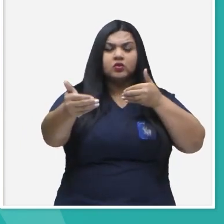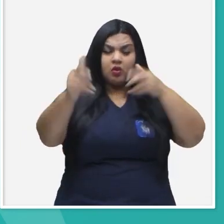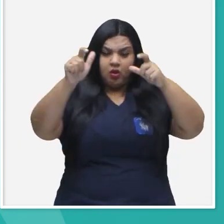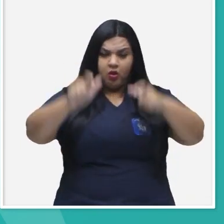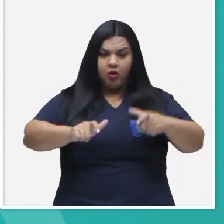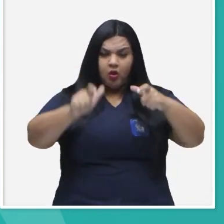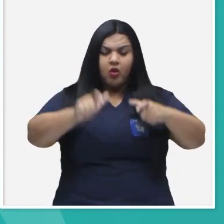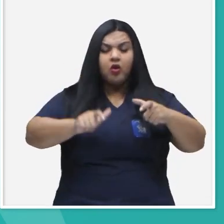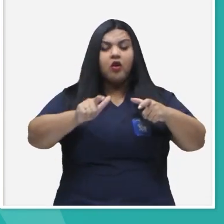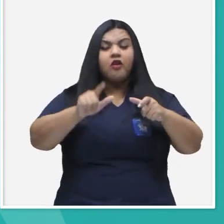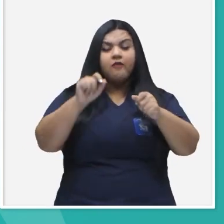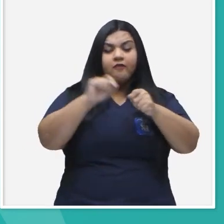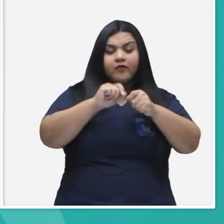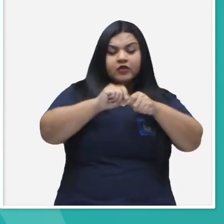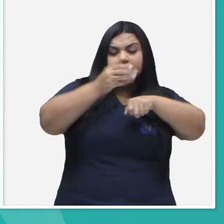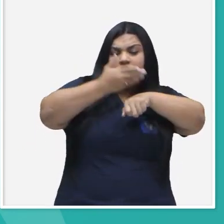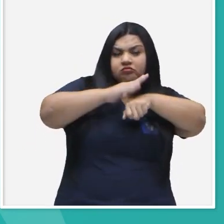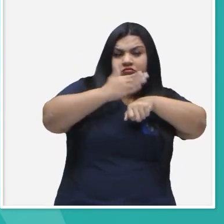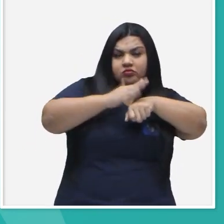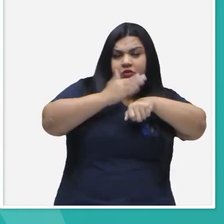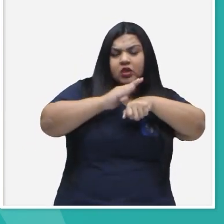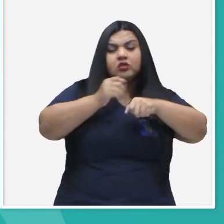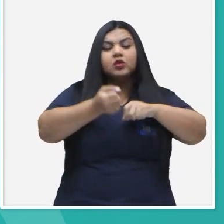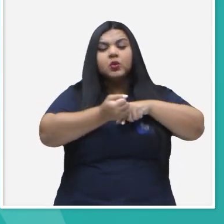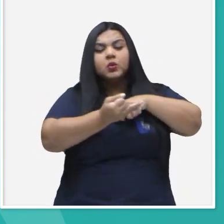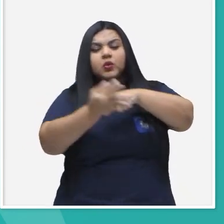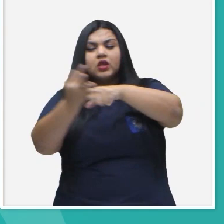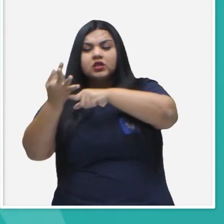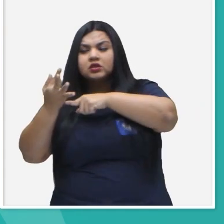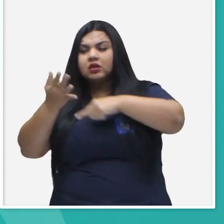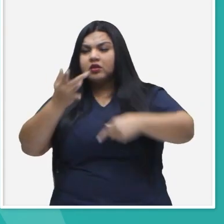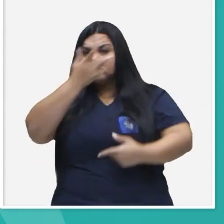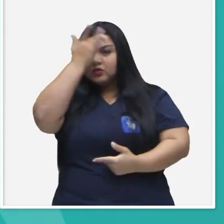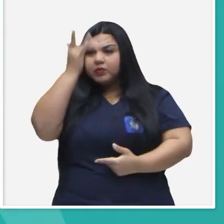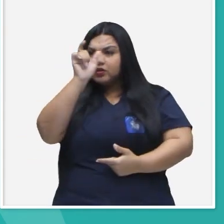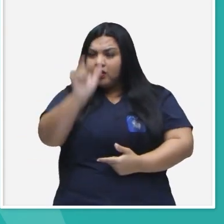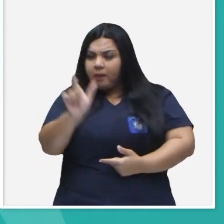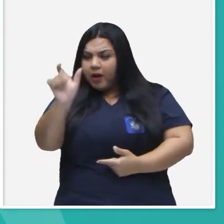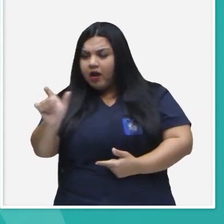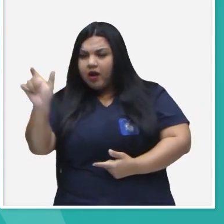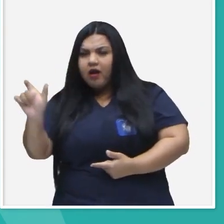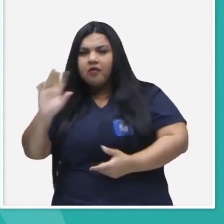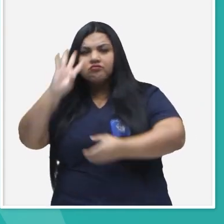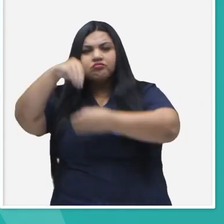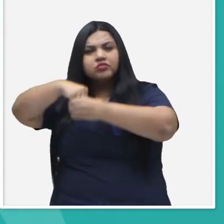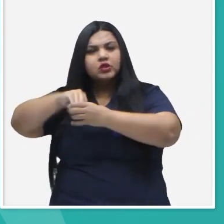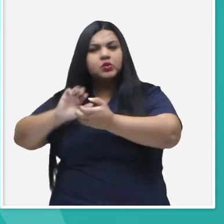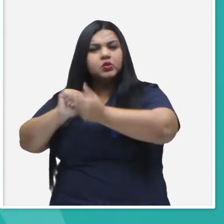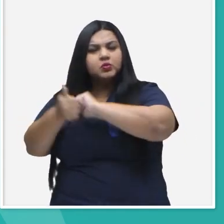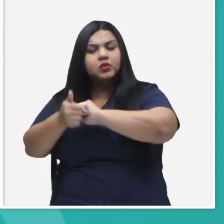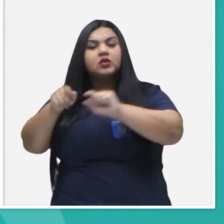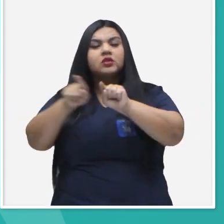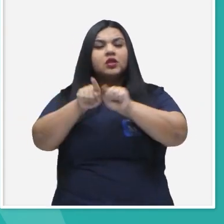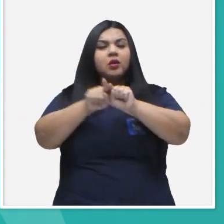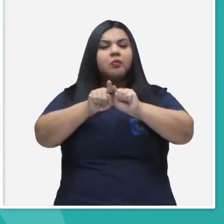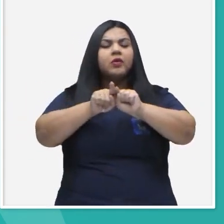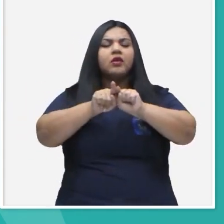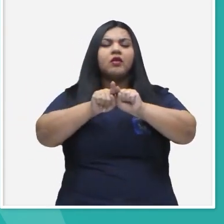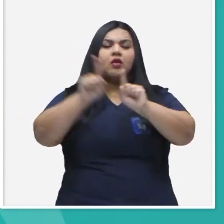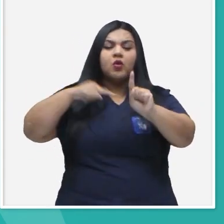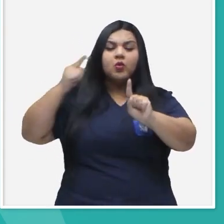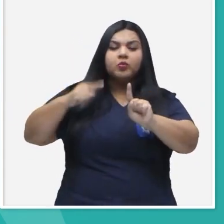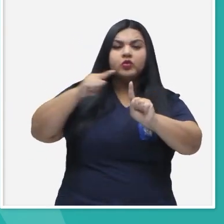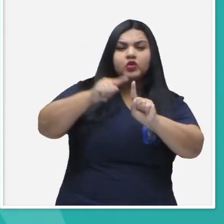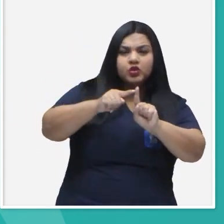local onde nós praticamos, da quantidade de jogadores que compõem esse esporte, da dinâmica e do objetivo